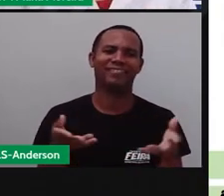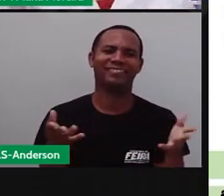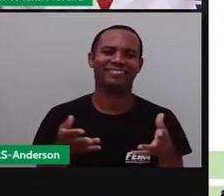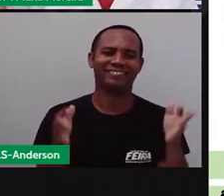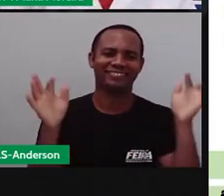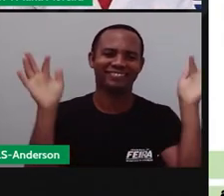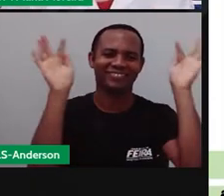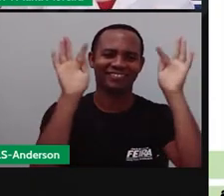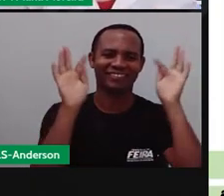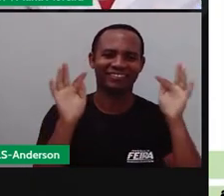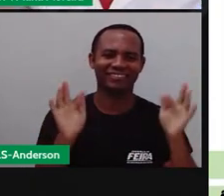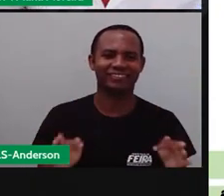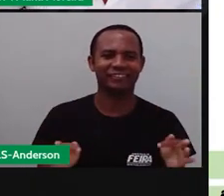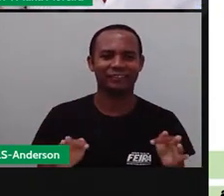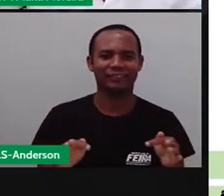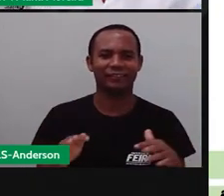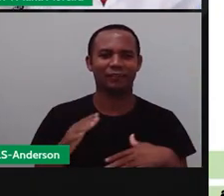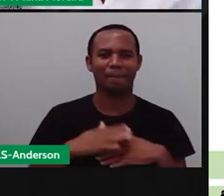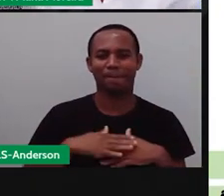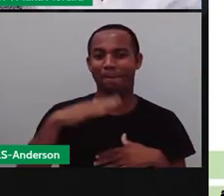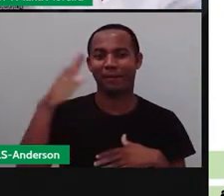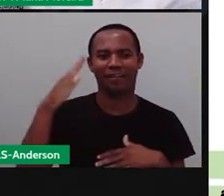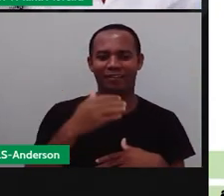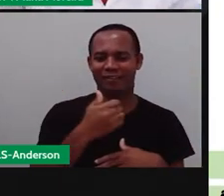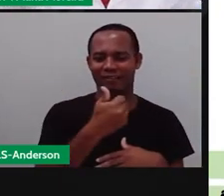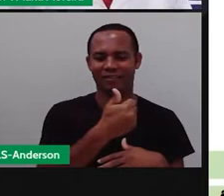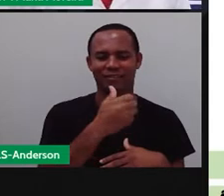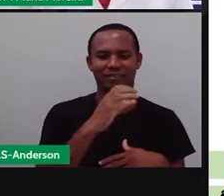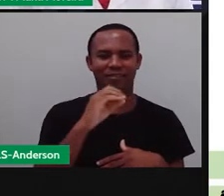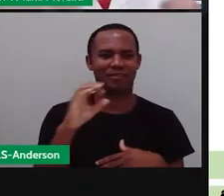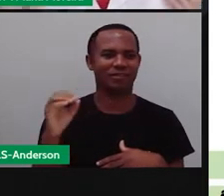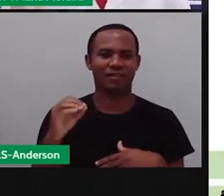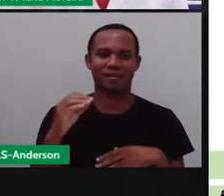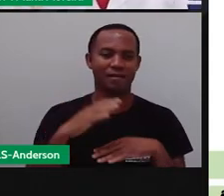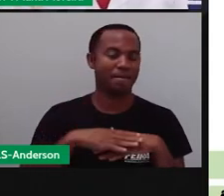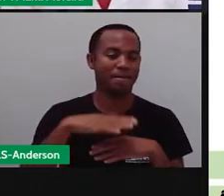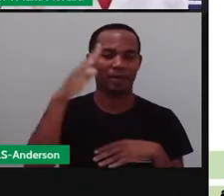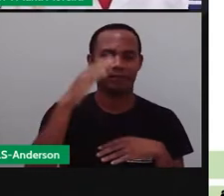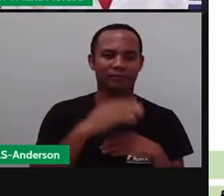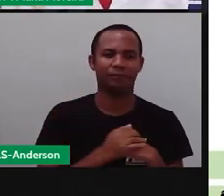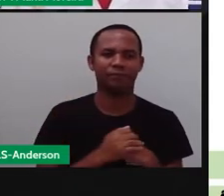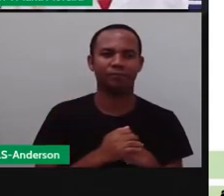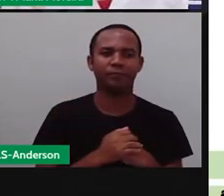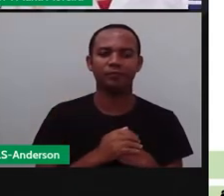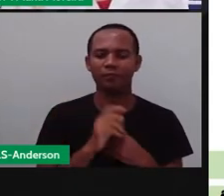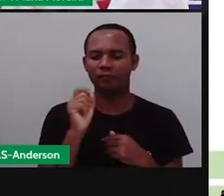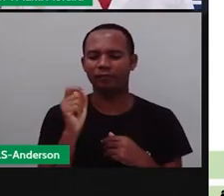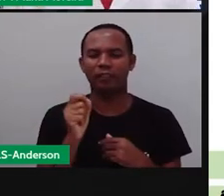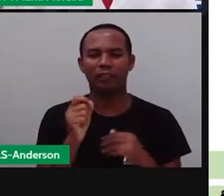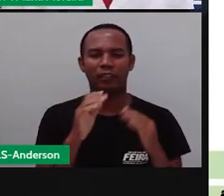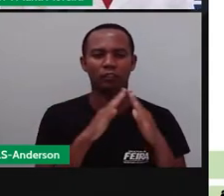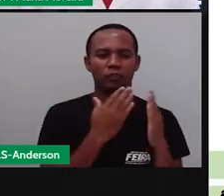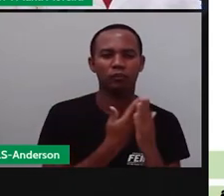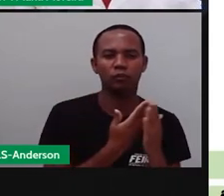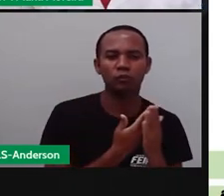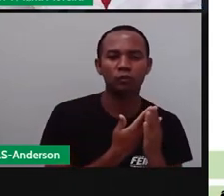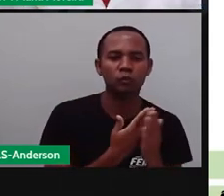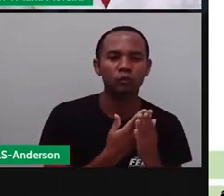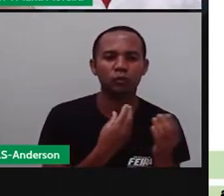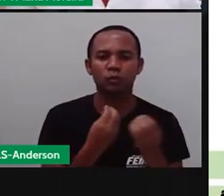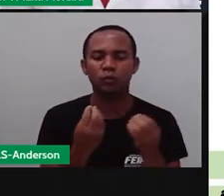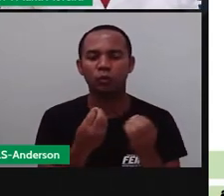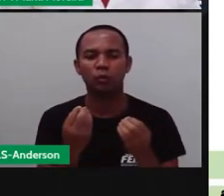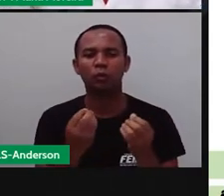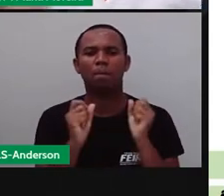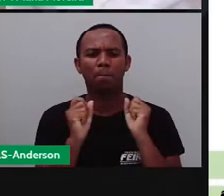alegria. E que venham aí mais 100 e 100 aulas, não necessariamente aulas remotas, tá, gente? Mas que a gente